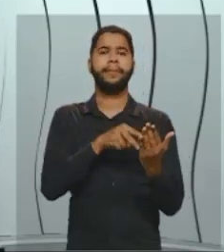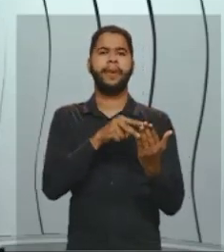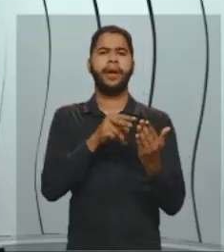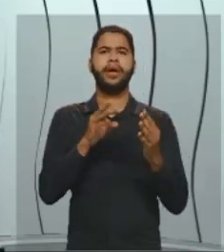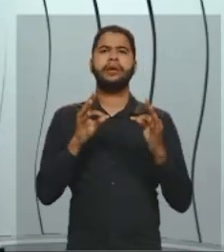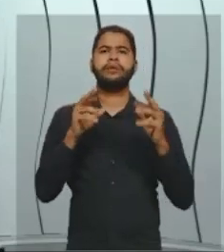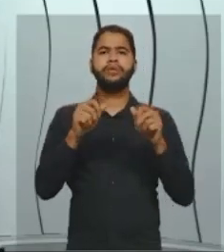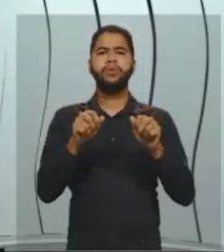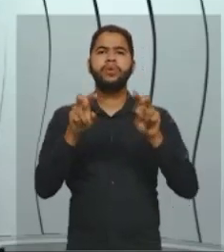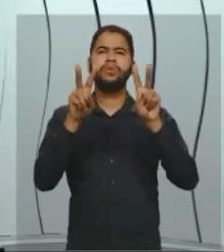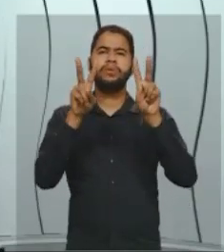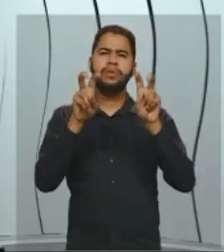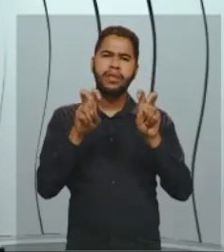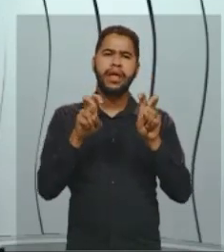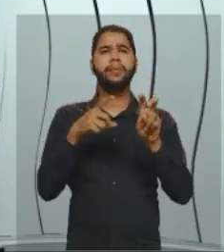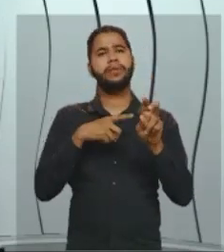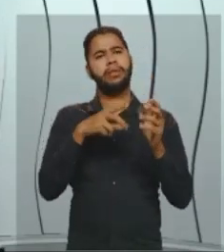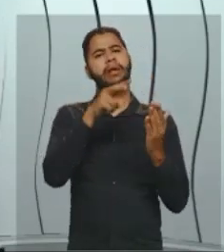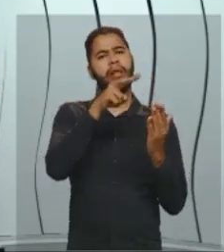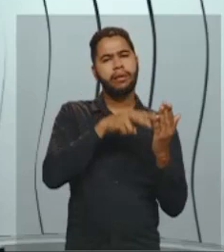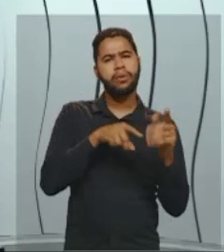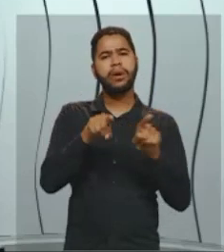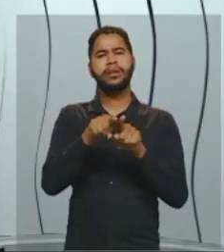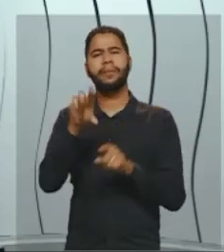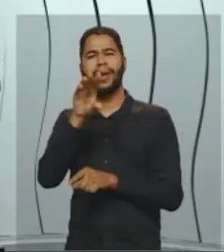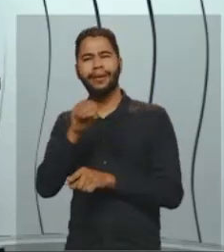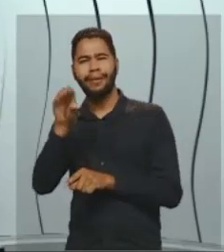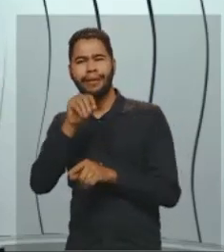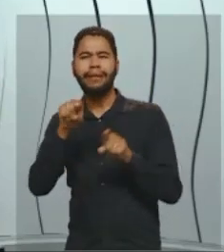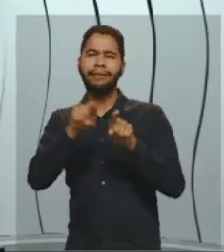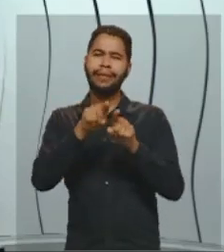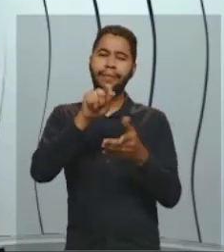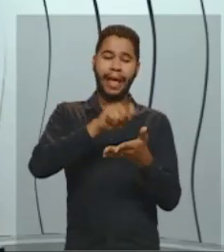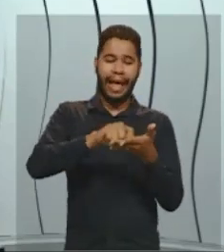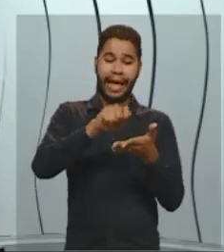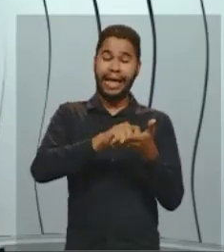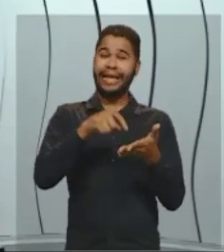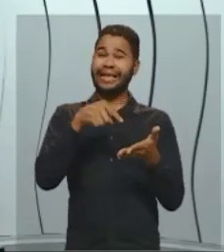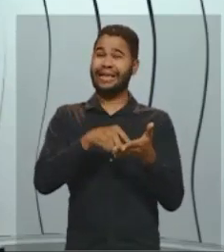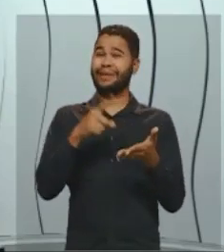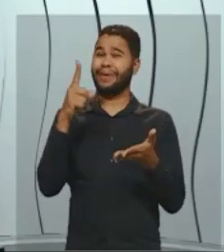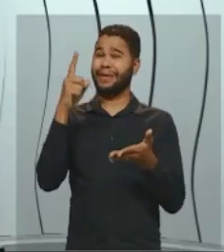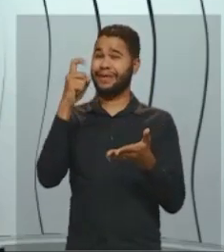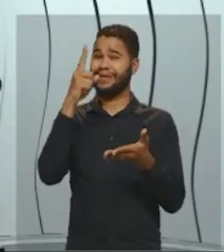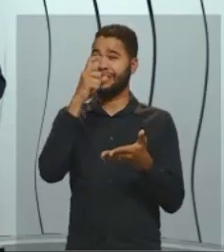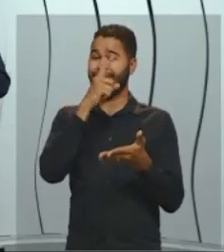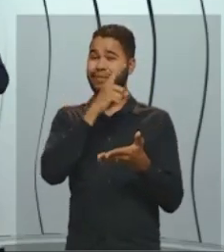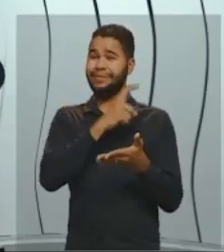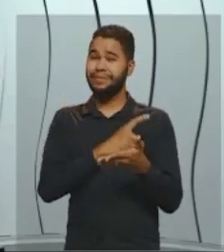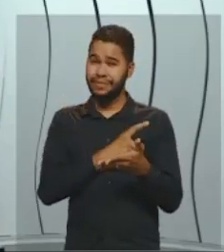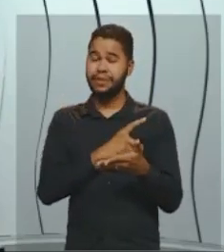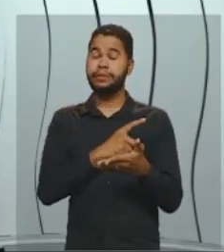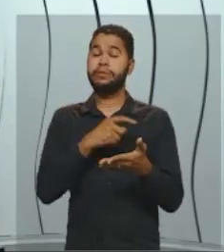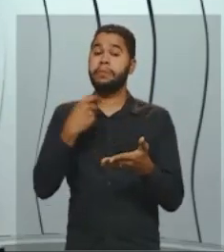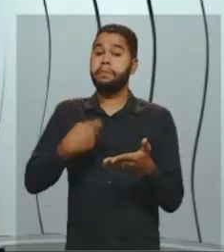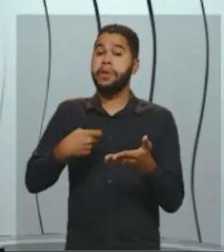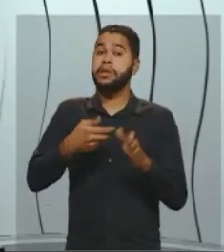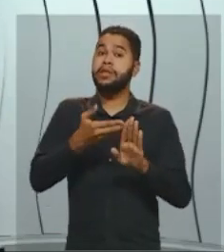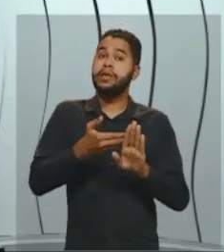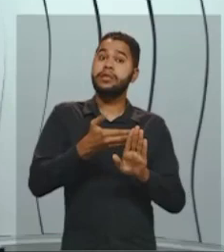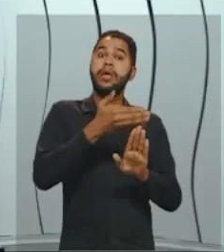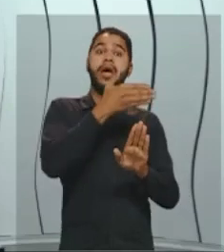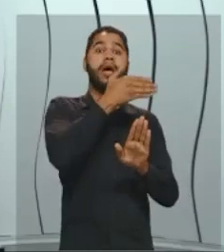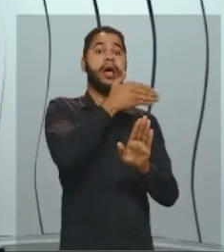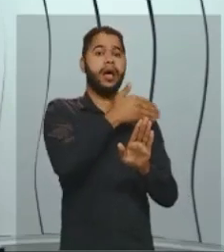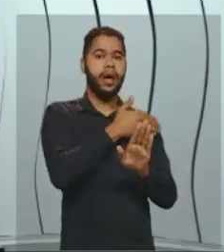tema, oralidade, você tem leitura, você tem oralidade, você tem escrita. A escrita é mais difícil ser feita, assim, tem coisas que